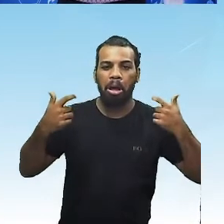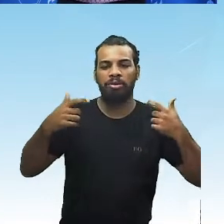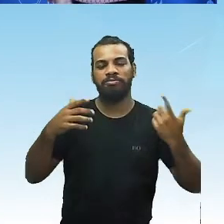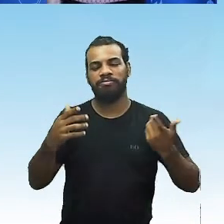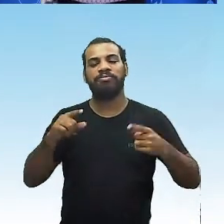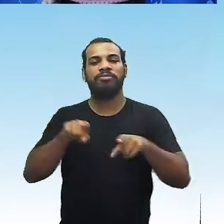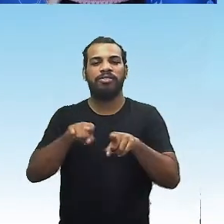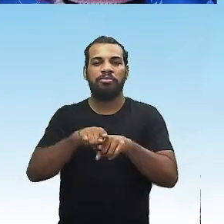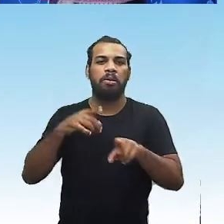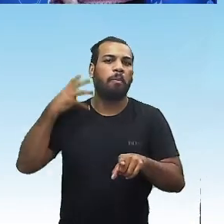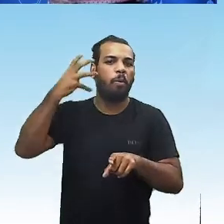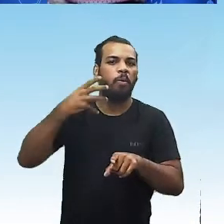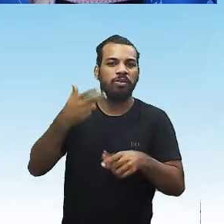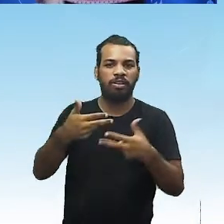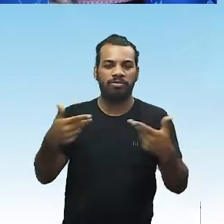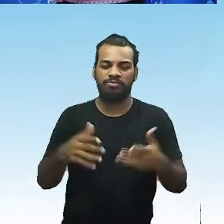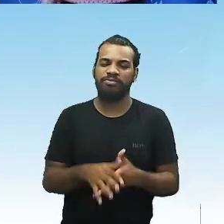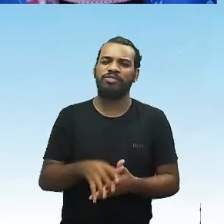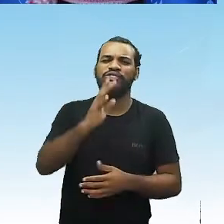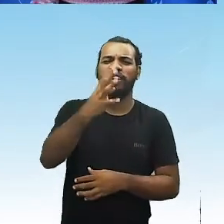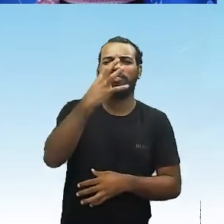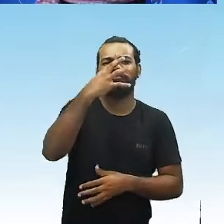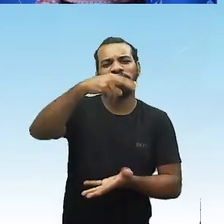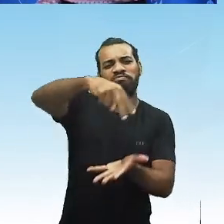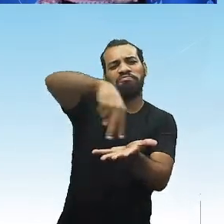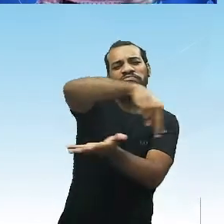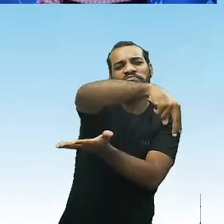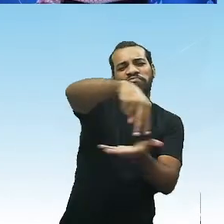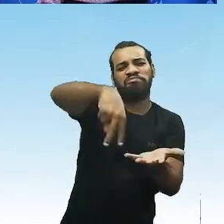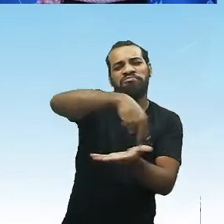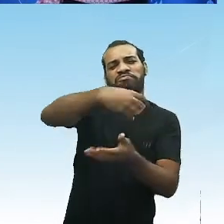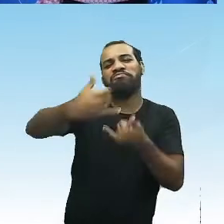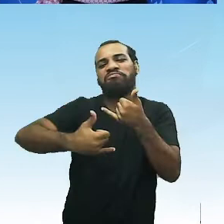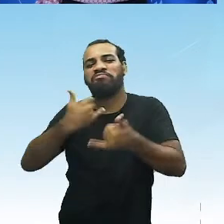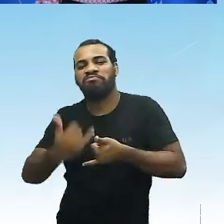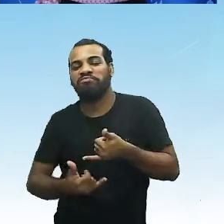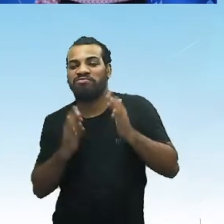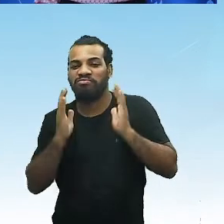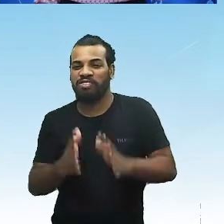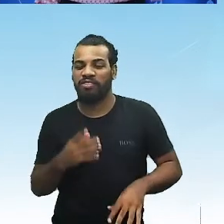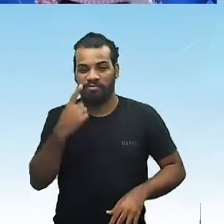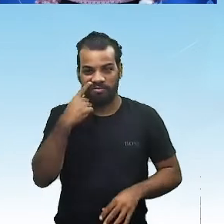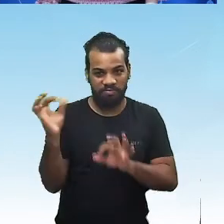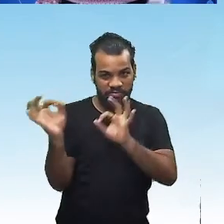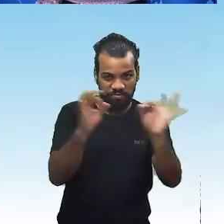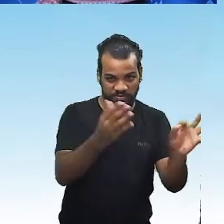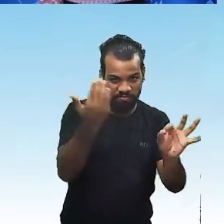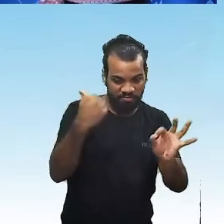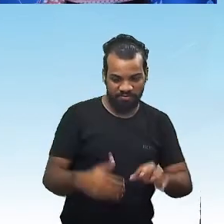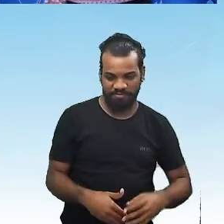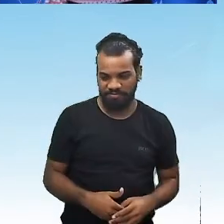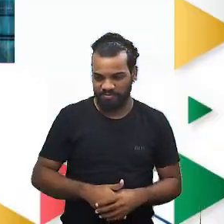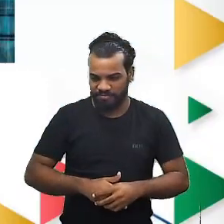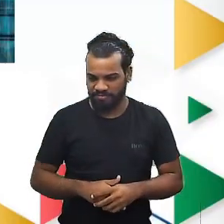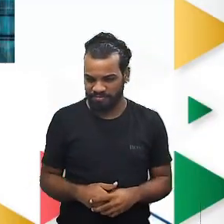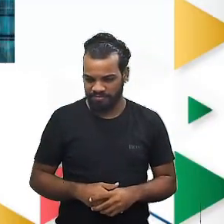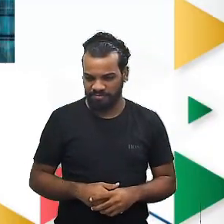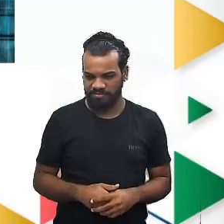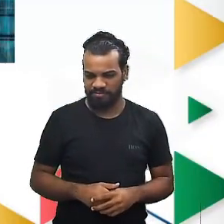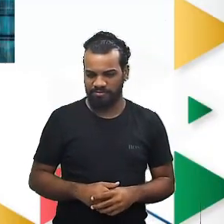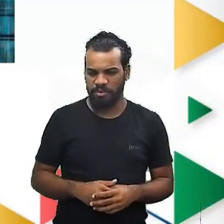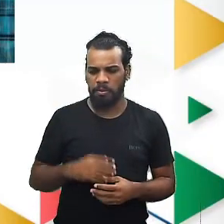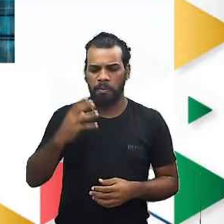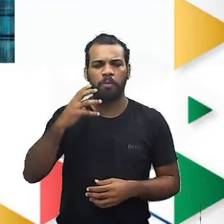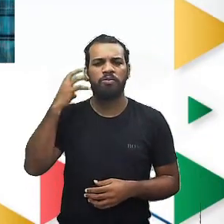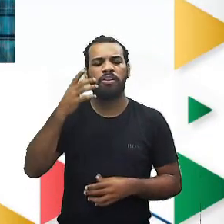musical, tem o seu favorito, né? Já dançou, já cantou uma música de musical. Vamos lá assistir um pouquinho, saber um pouquinho da história? O que é musical?